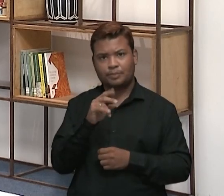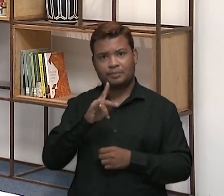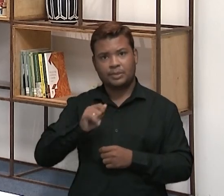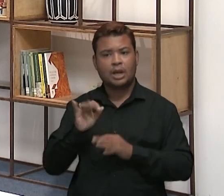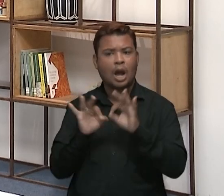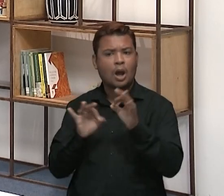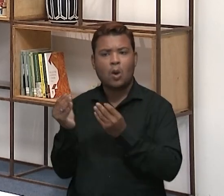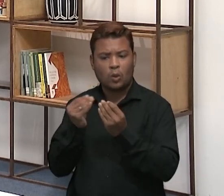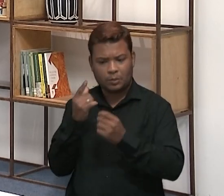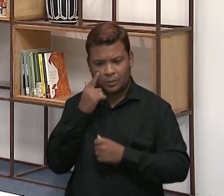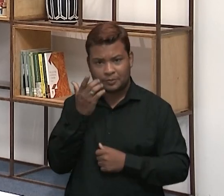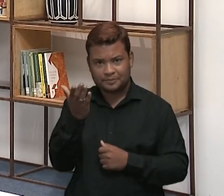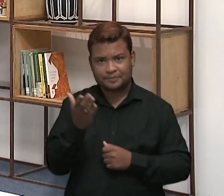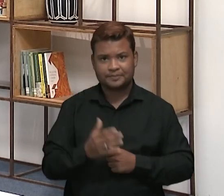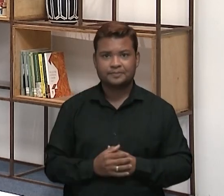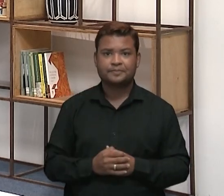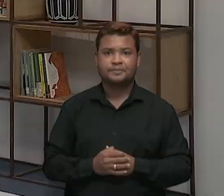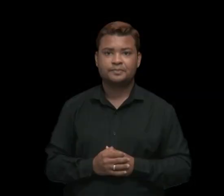legal!